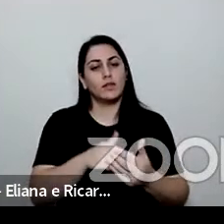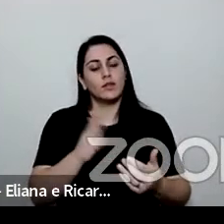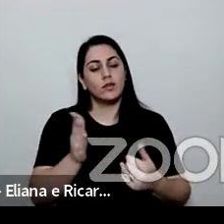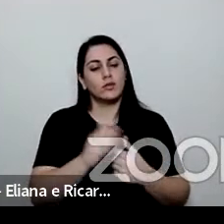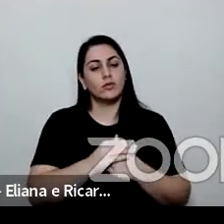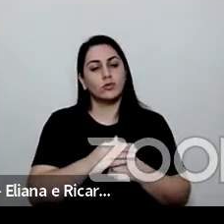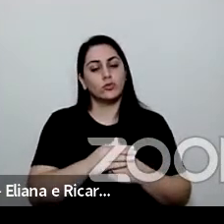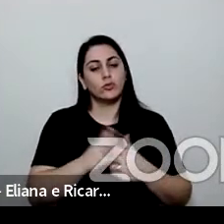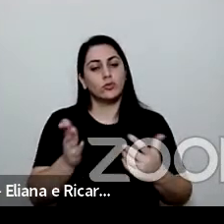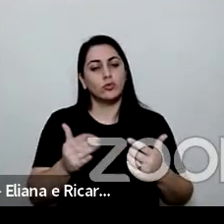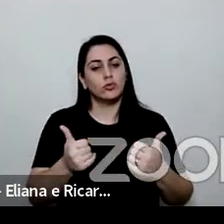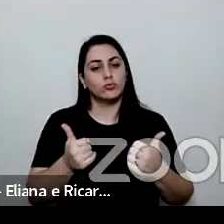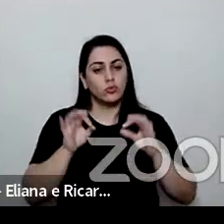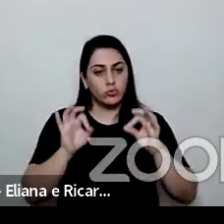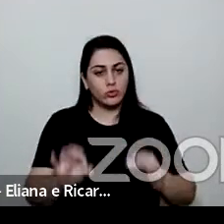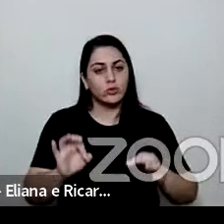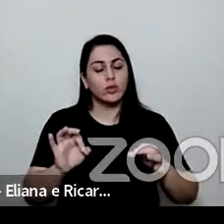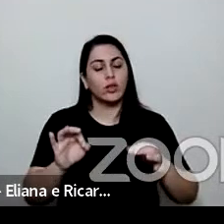litoral